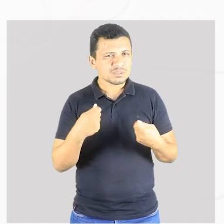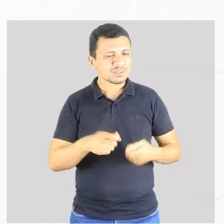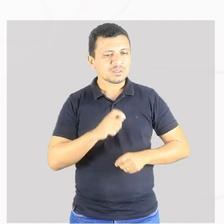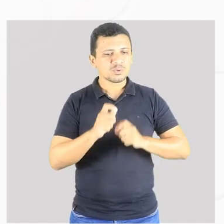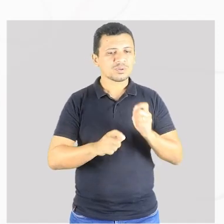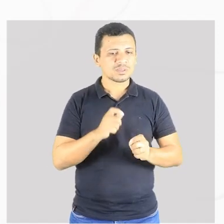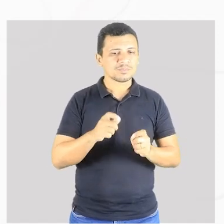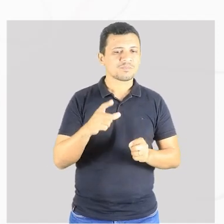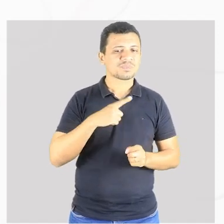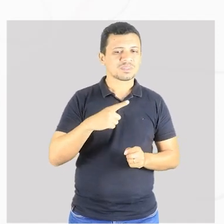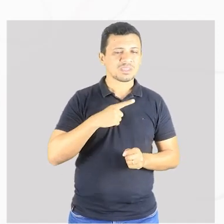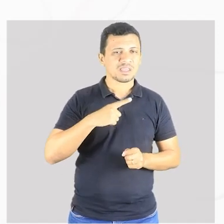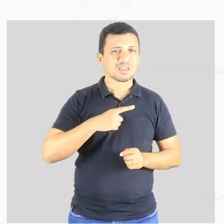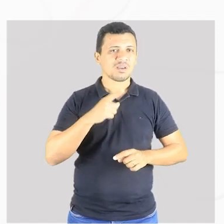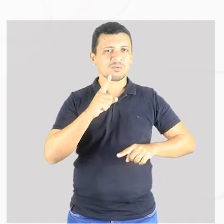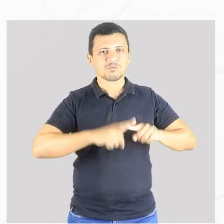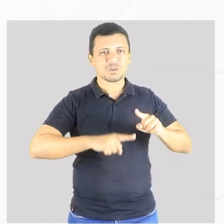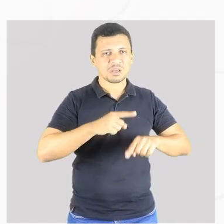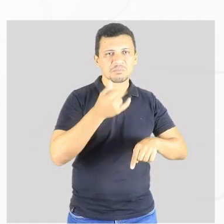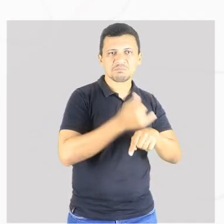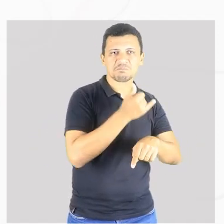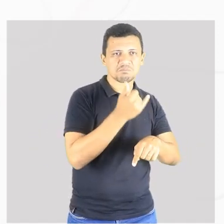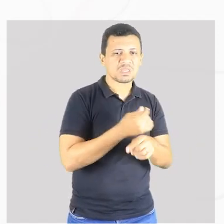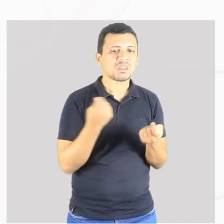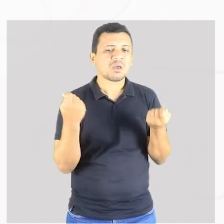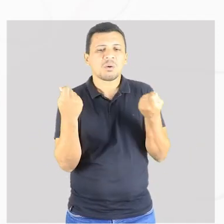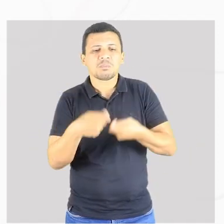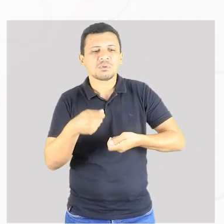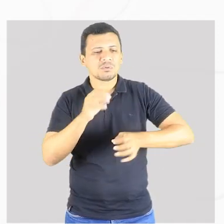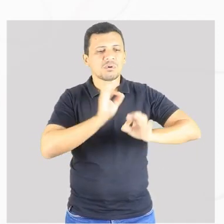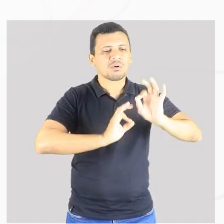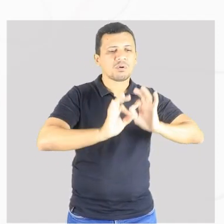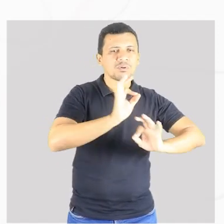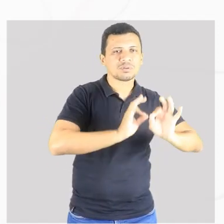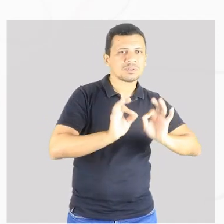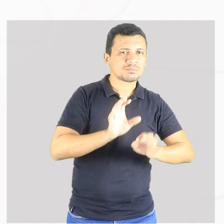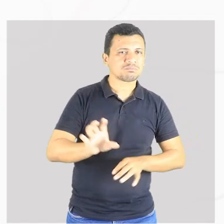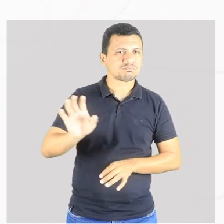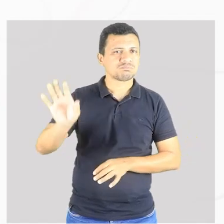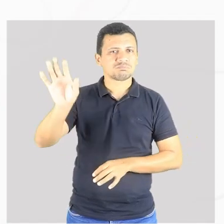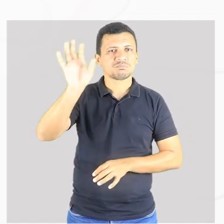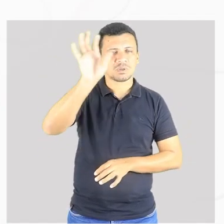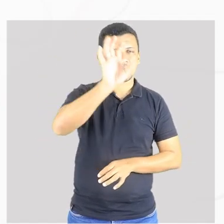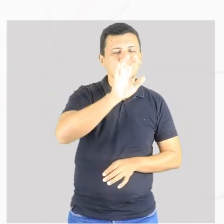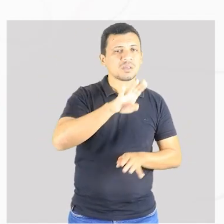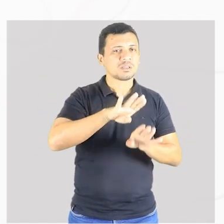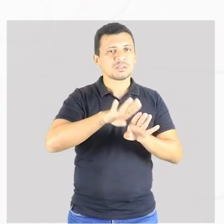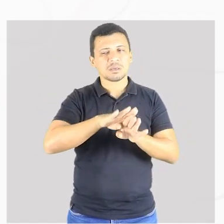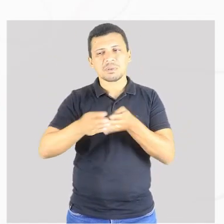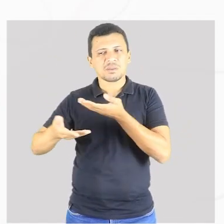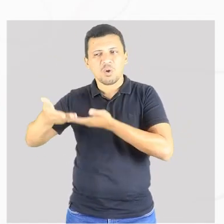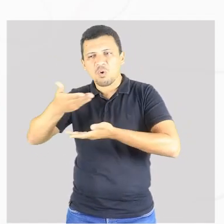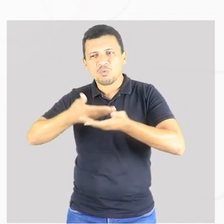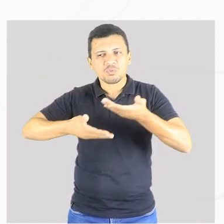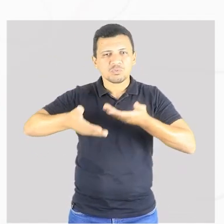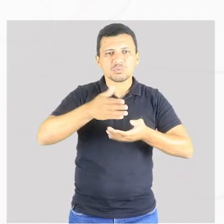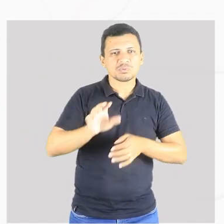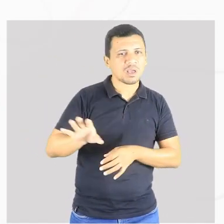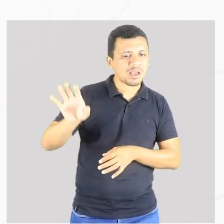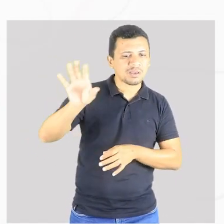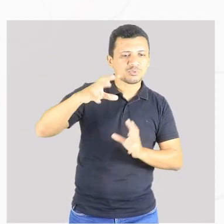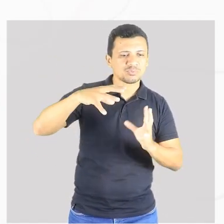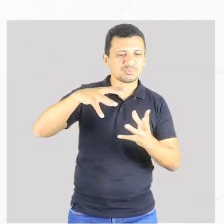a disponibilidade de ferramentas que permitem a organização das redes e dos fluxos entre as diferentes regiões do